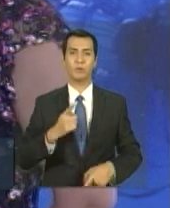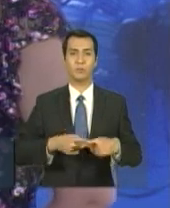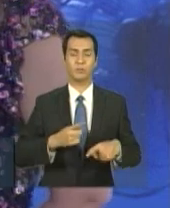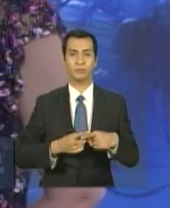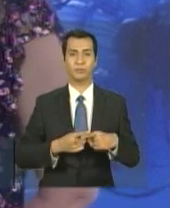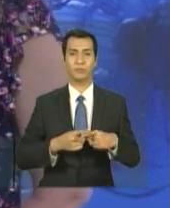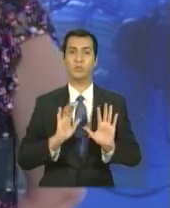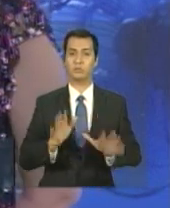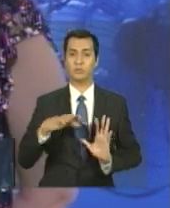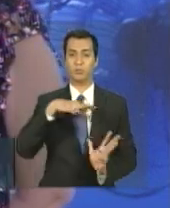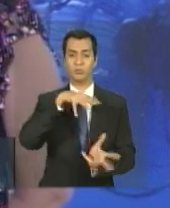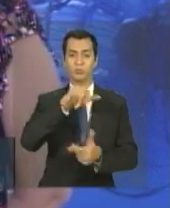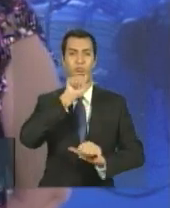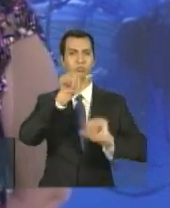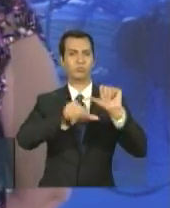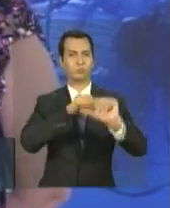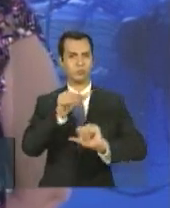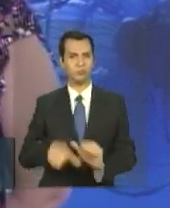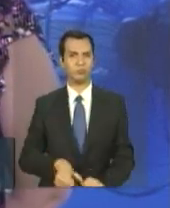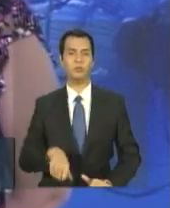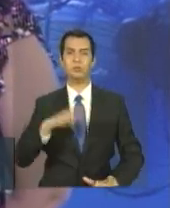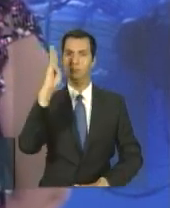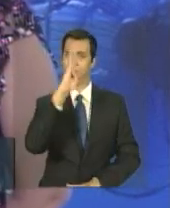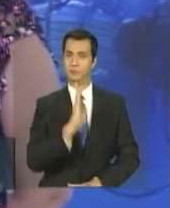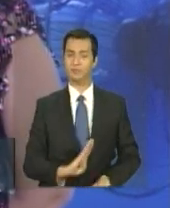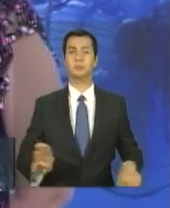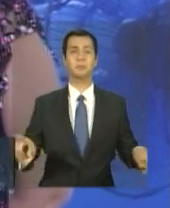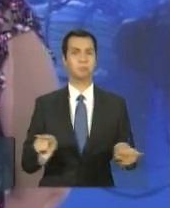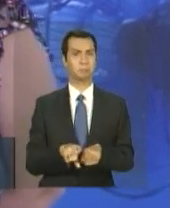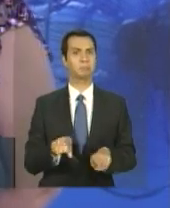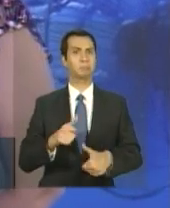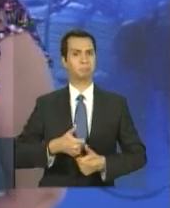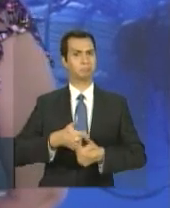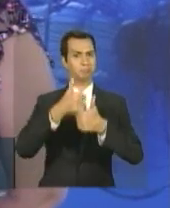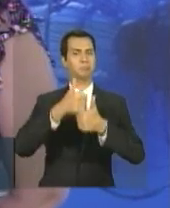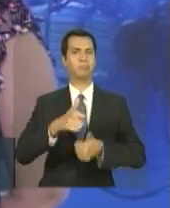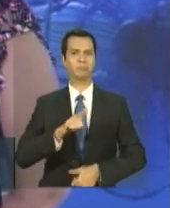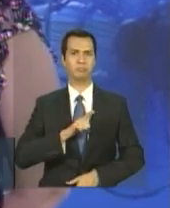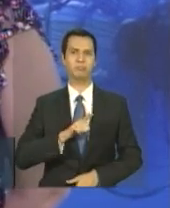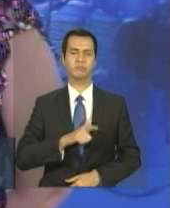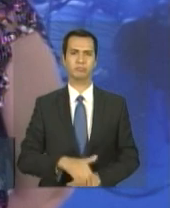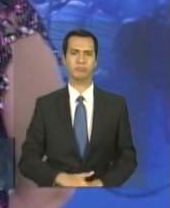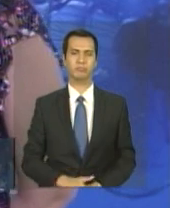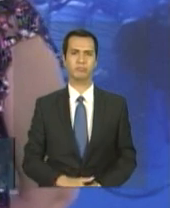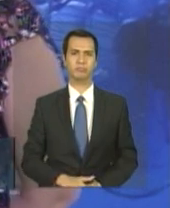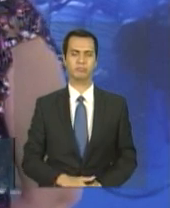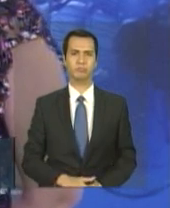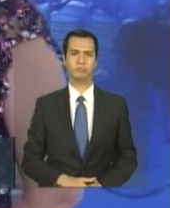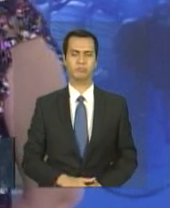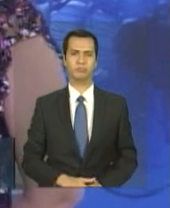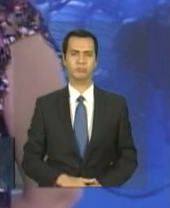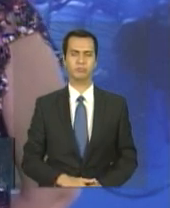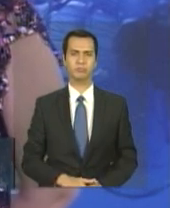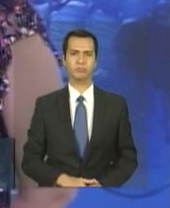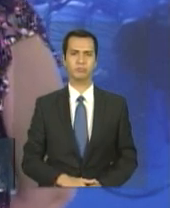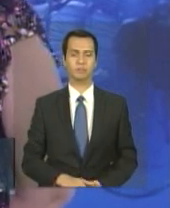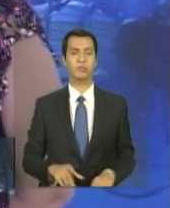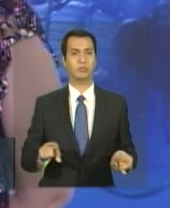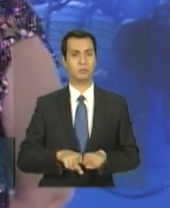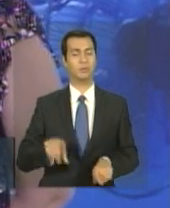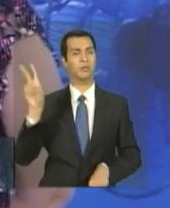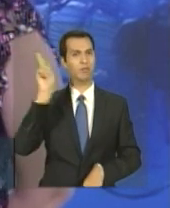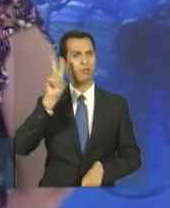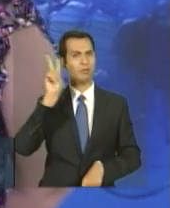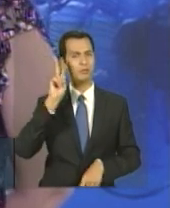grandes mudanças mundiais, das quais o Brasil é protagonista. Além disso, e sem esquecer de nossas